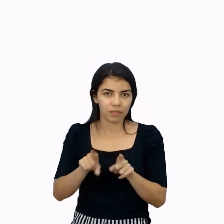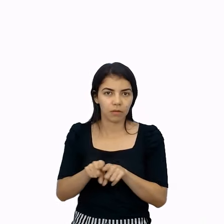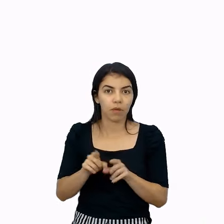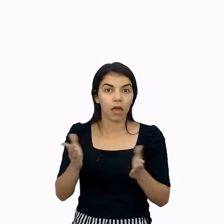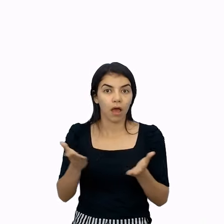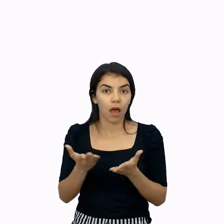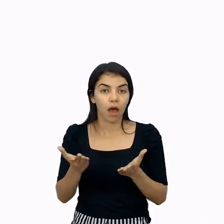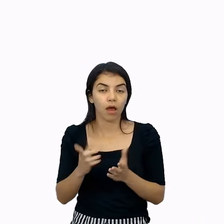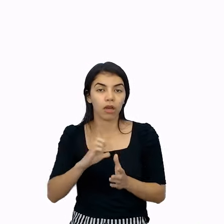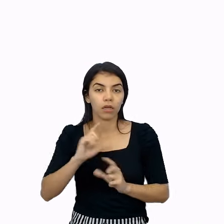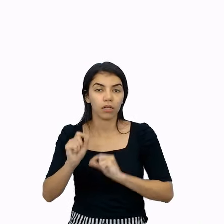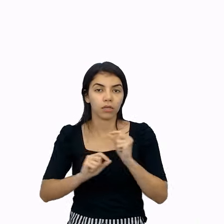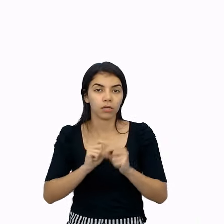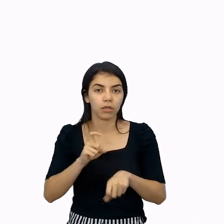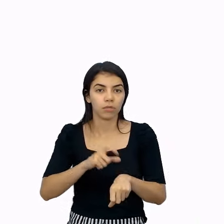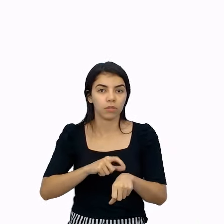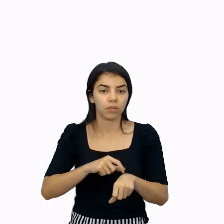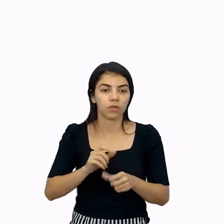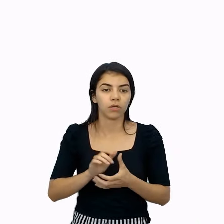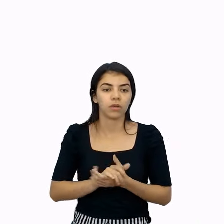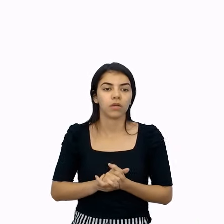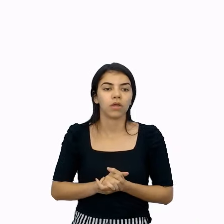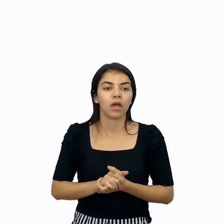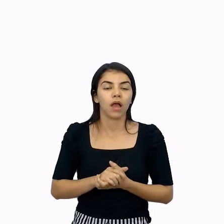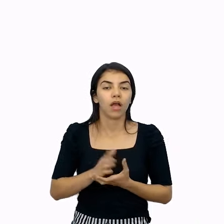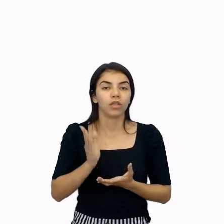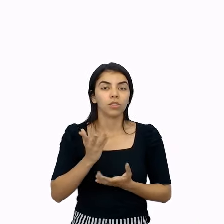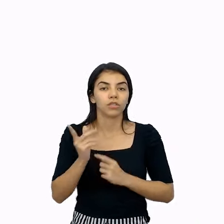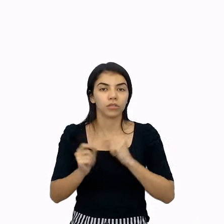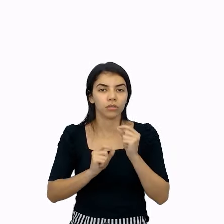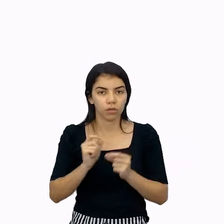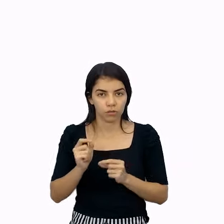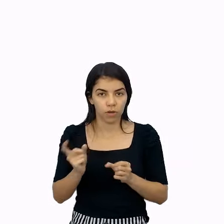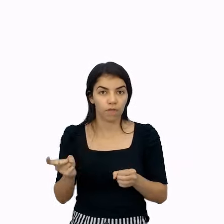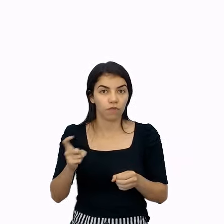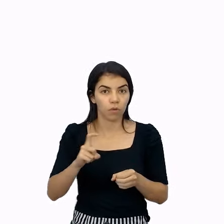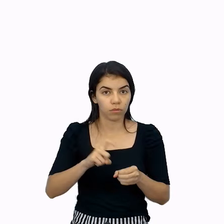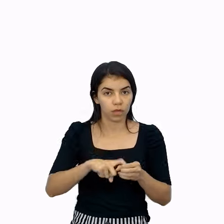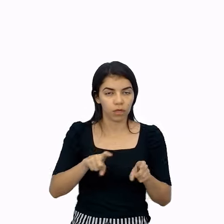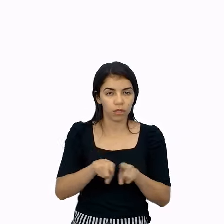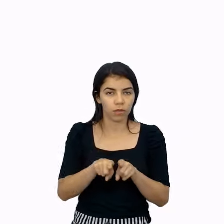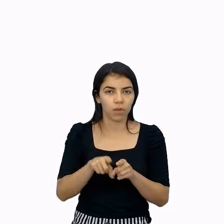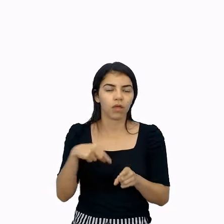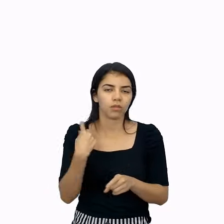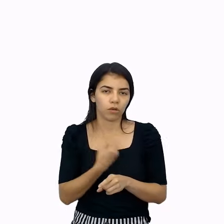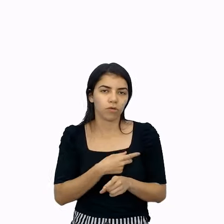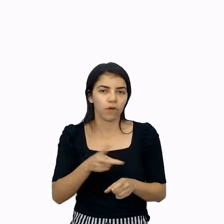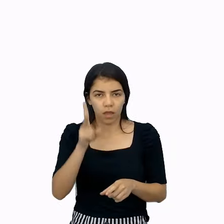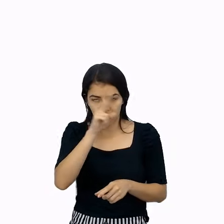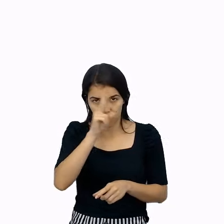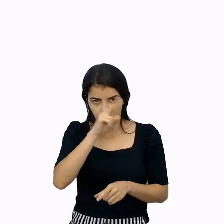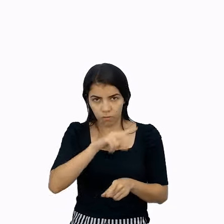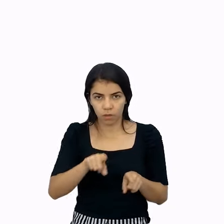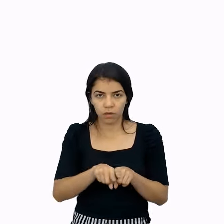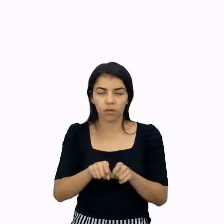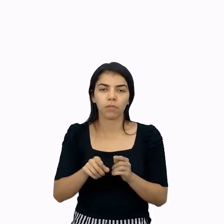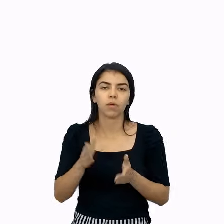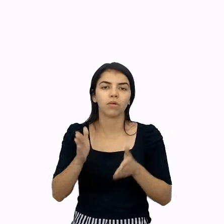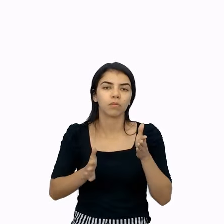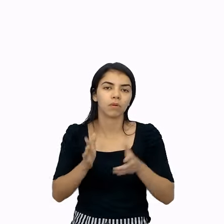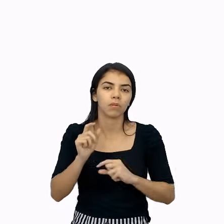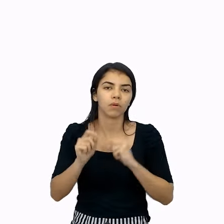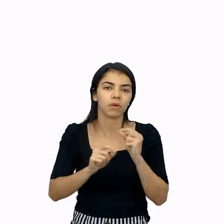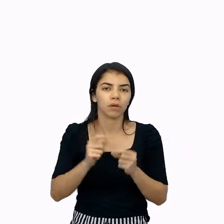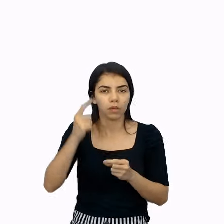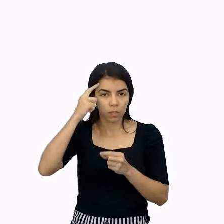tenho agora, por conta do tempo, já fazer aqui uma retomada, então vamos retomando o momento